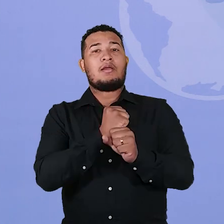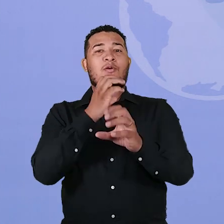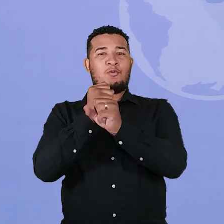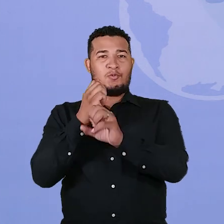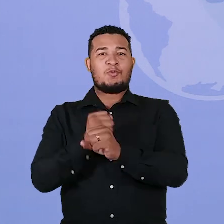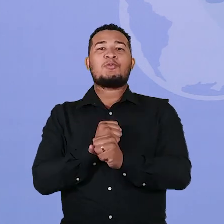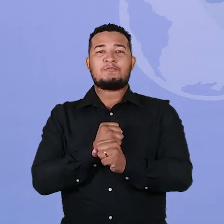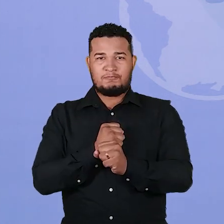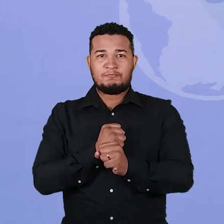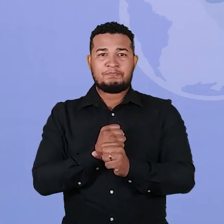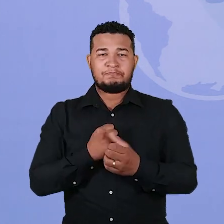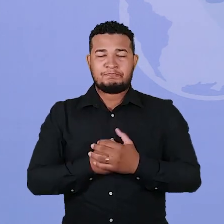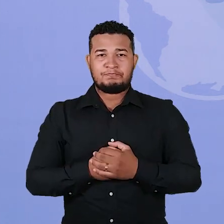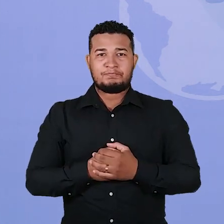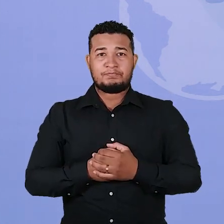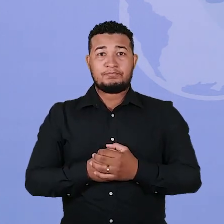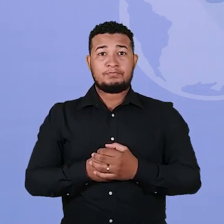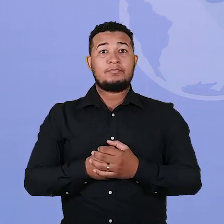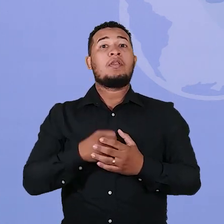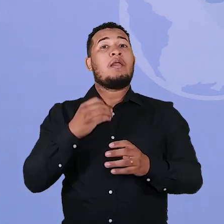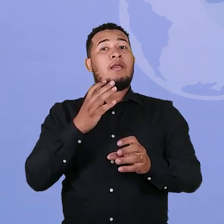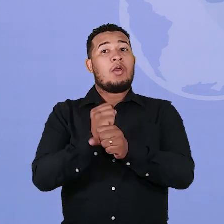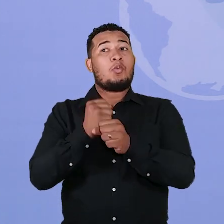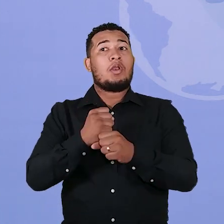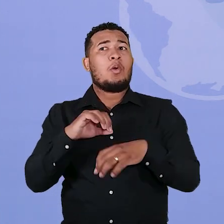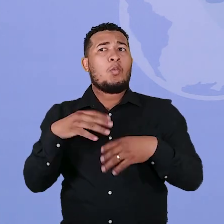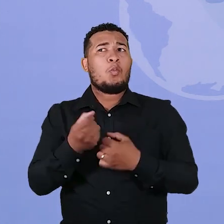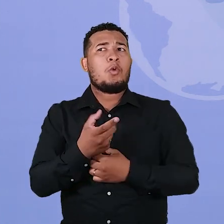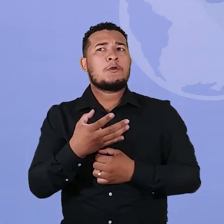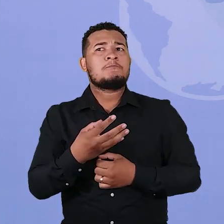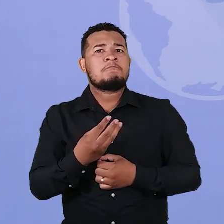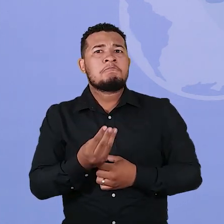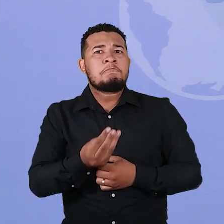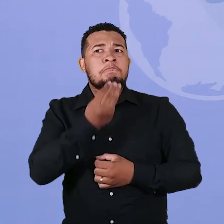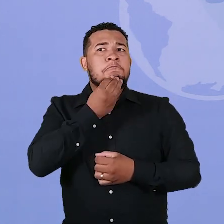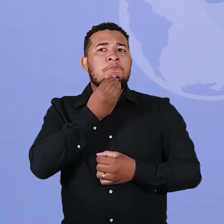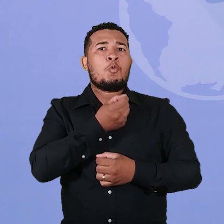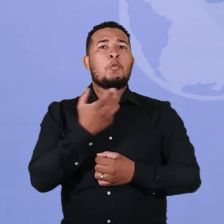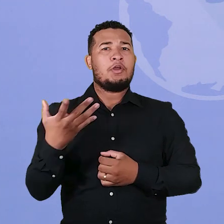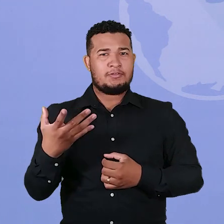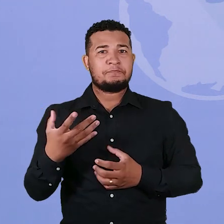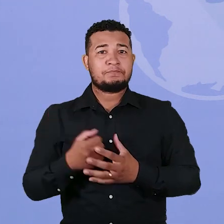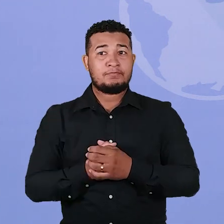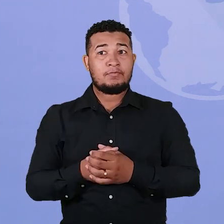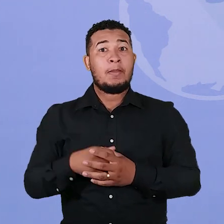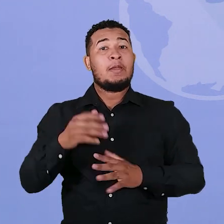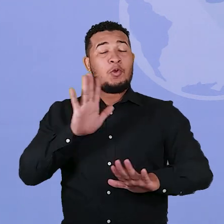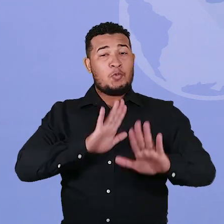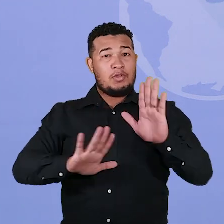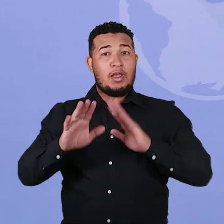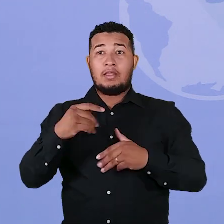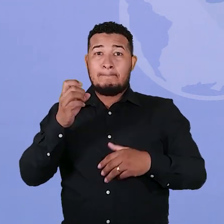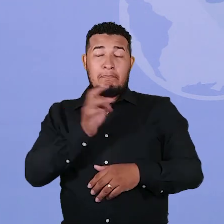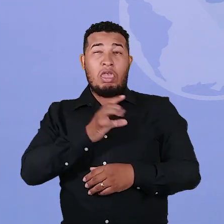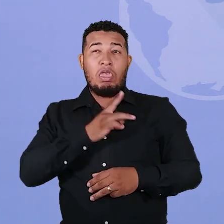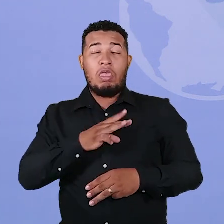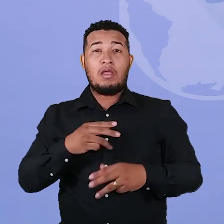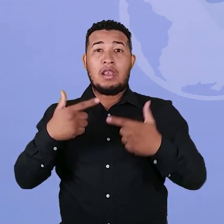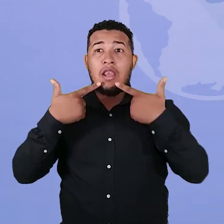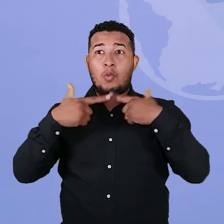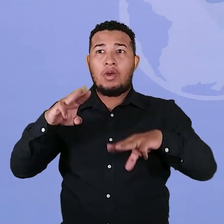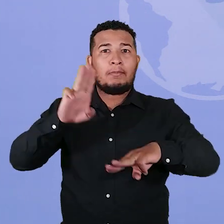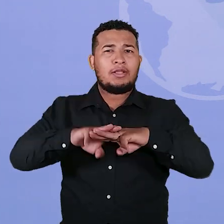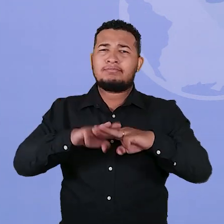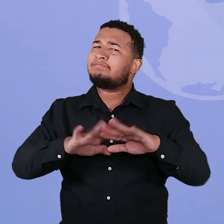nós vamos começar a calcular probabilidades calcular chance não fica com receio daquela